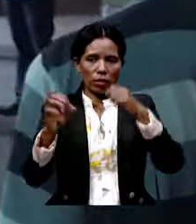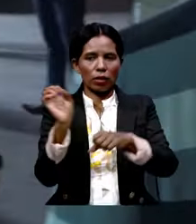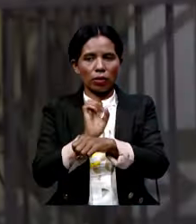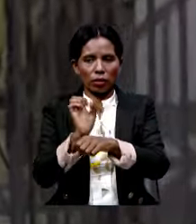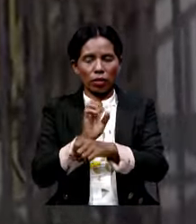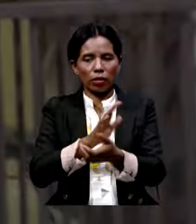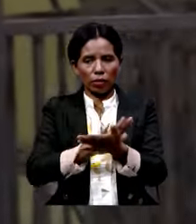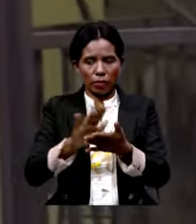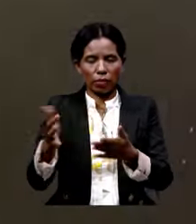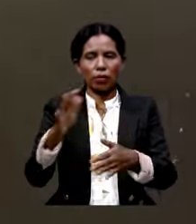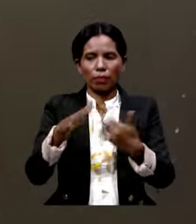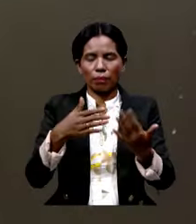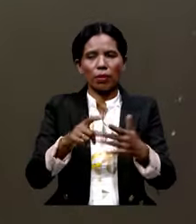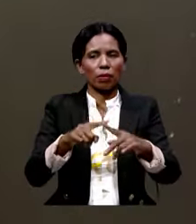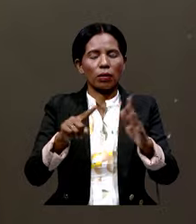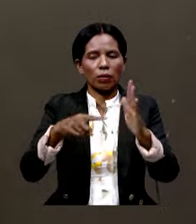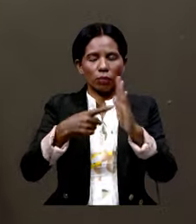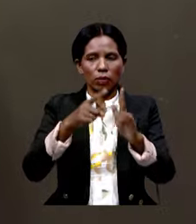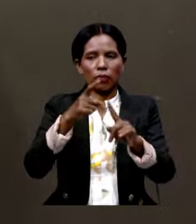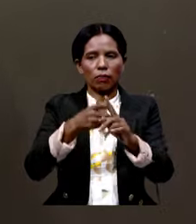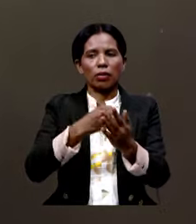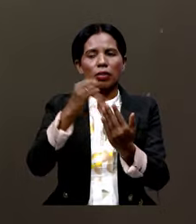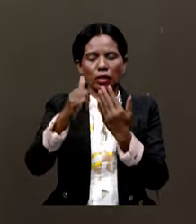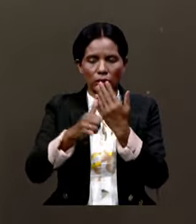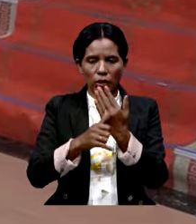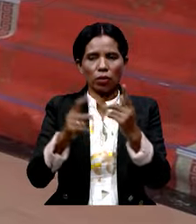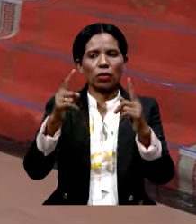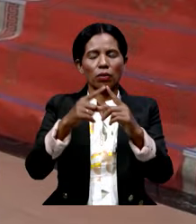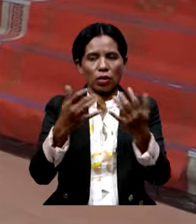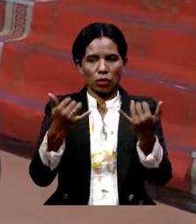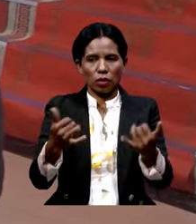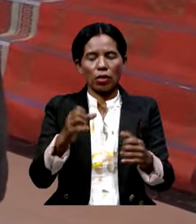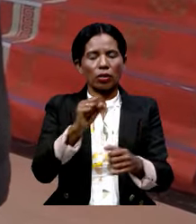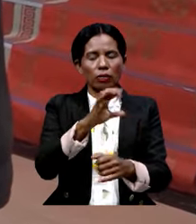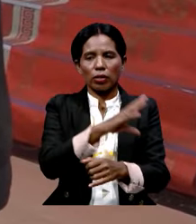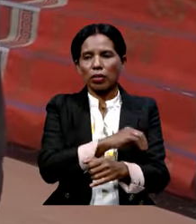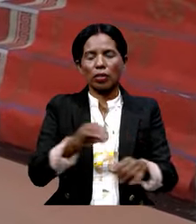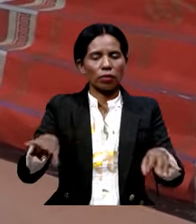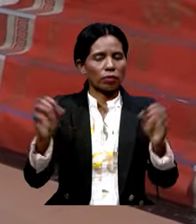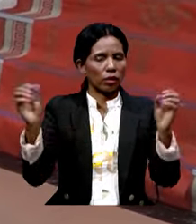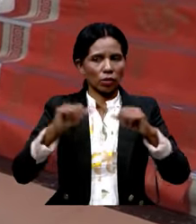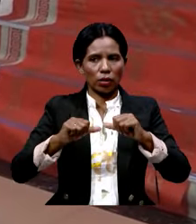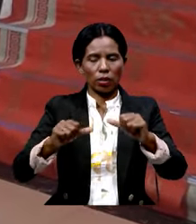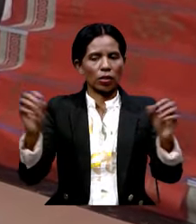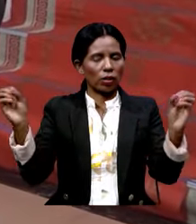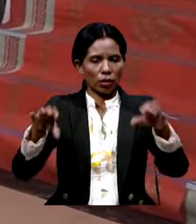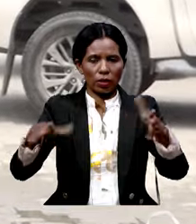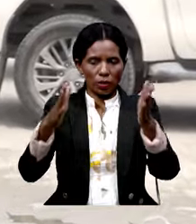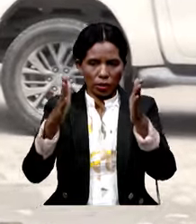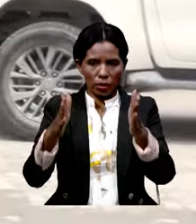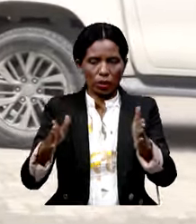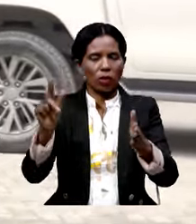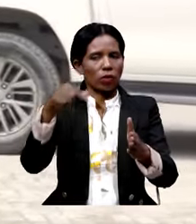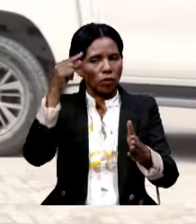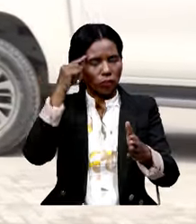e alimentar. Mas bem, a Ruhu se fula em janeiro, to agora a IFAESA no serviço Lalau, também menos funcionário, a foi em governo